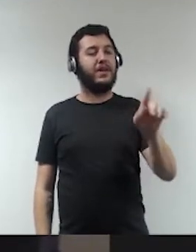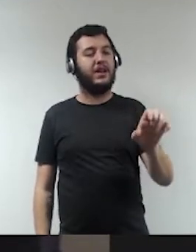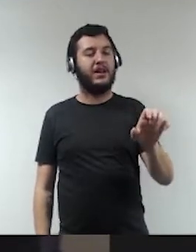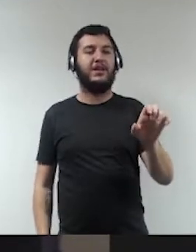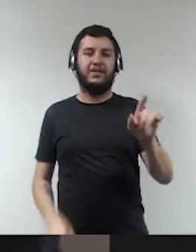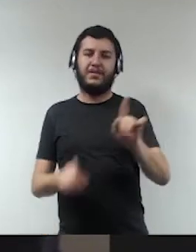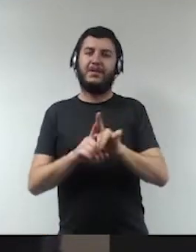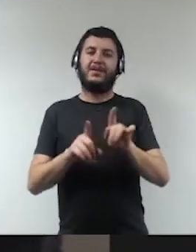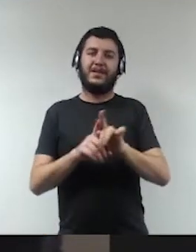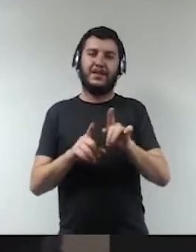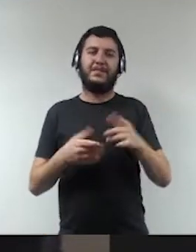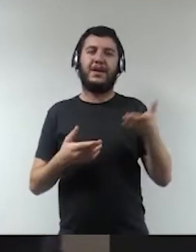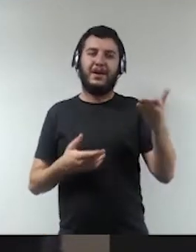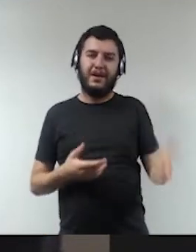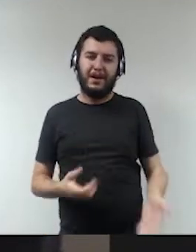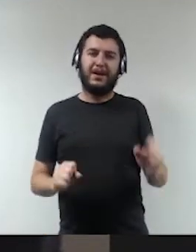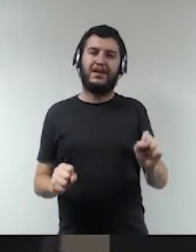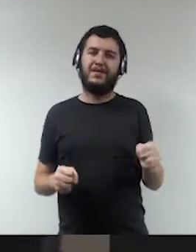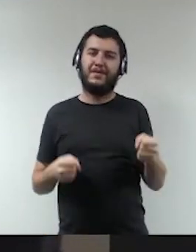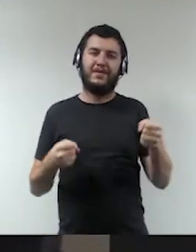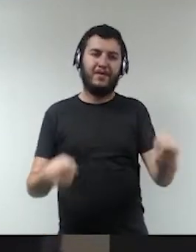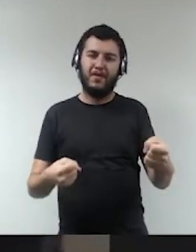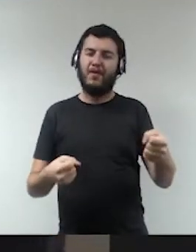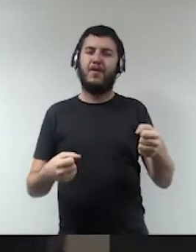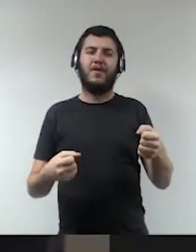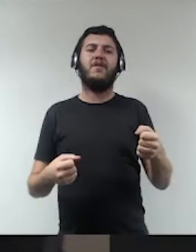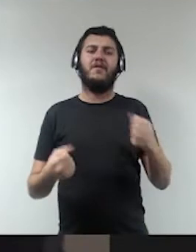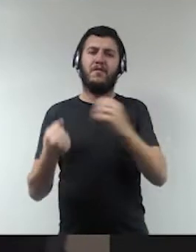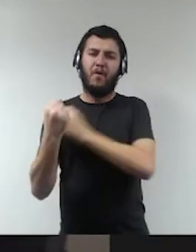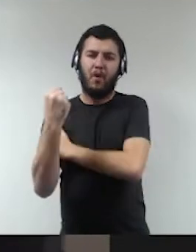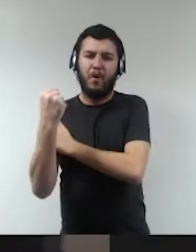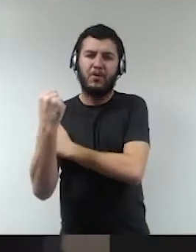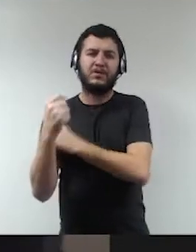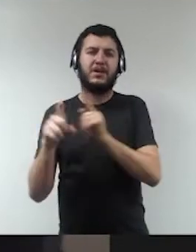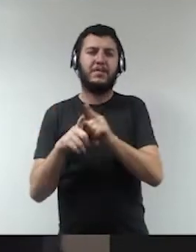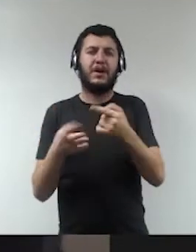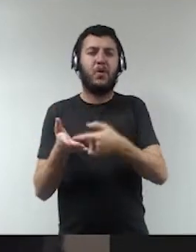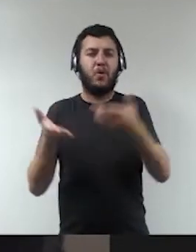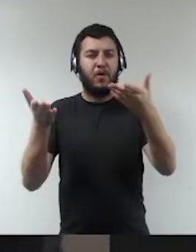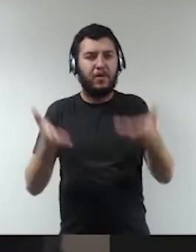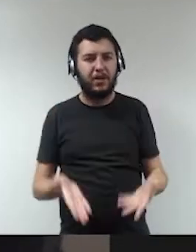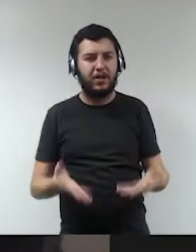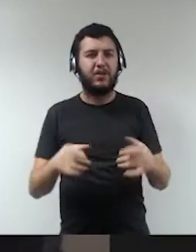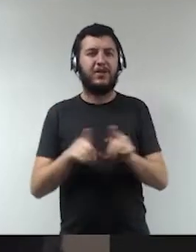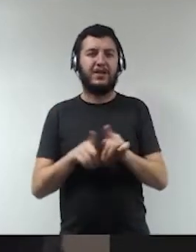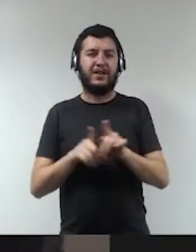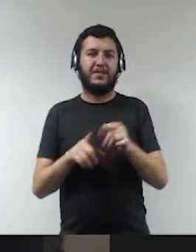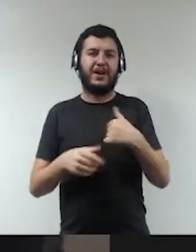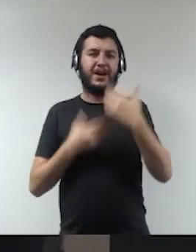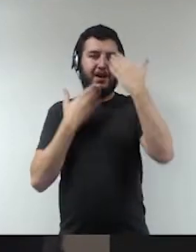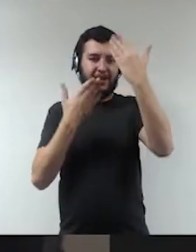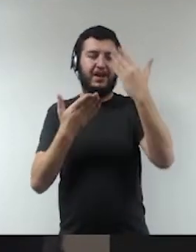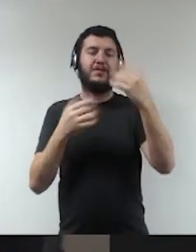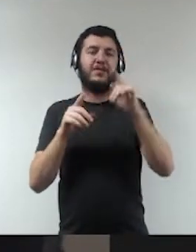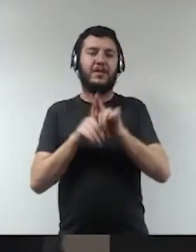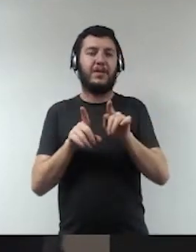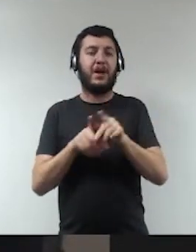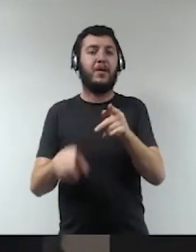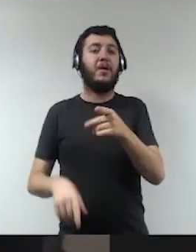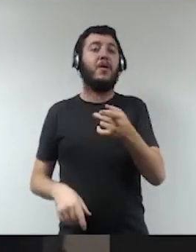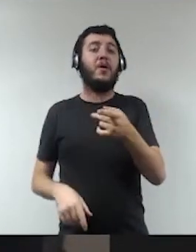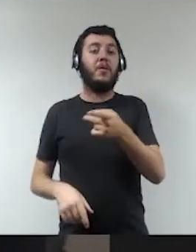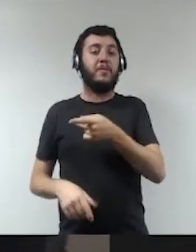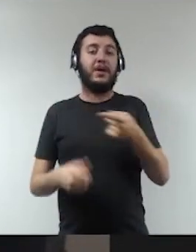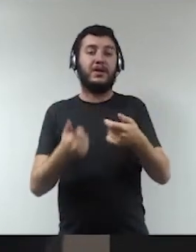entusiasmo, agradecer o convite a mim feito pelo sempre presidente Marcos Vinícius Furtado Coelho, agradecer o meu